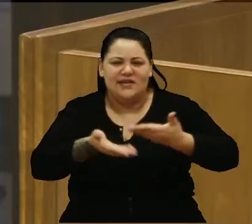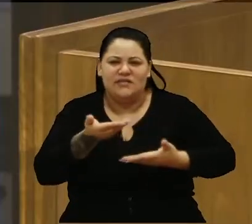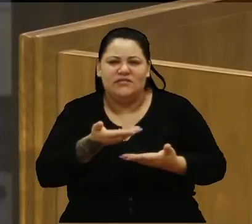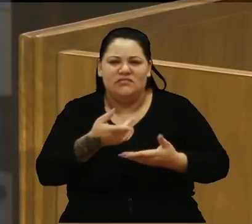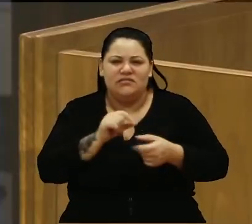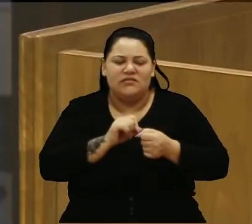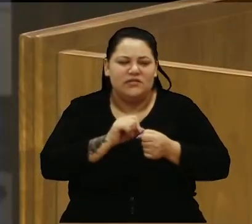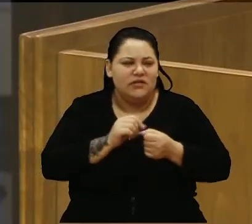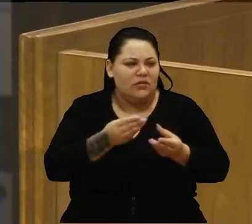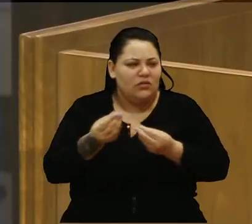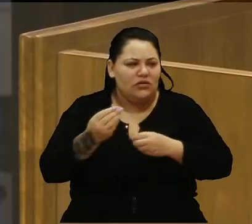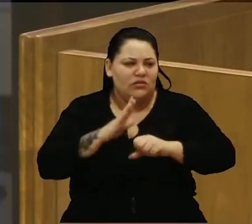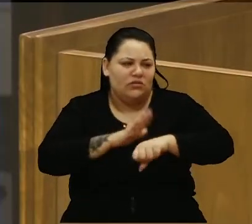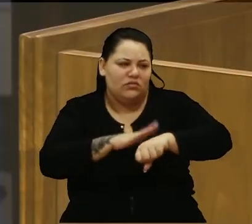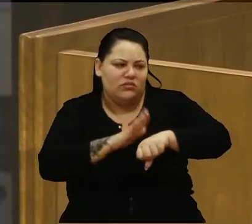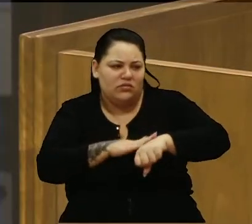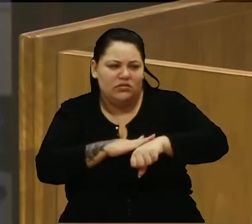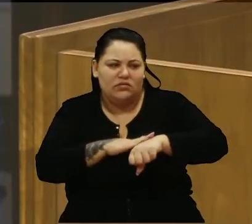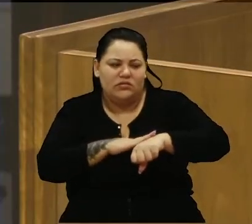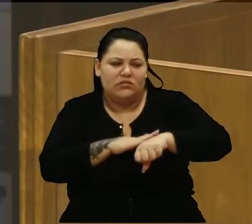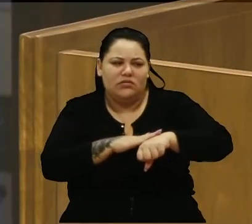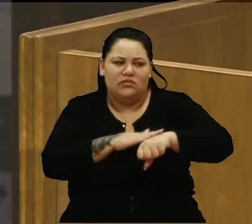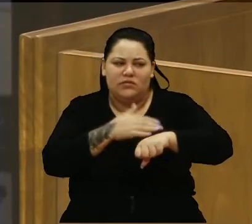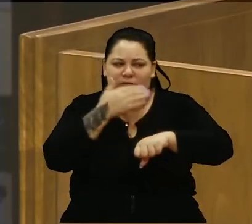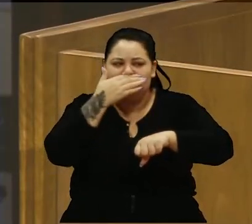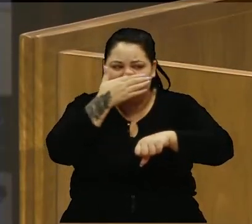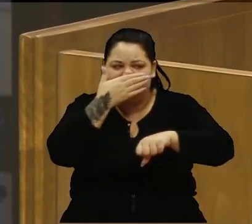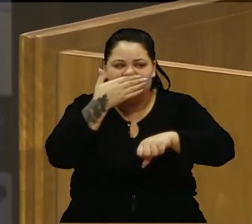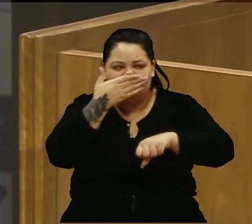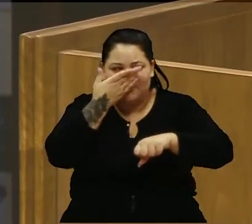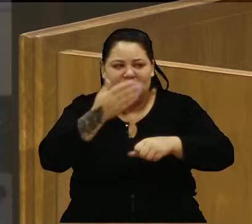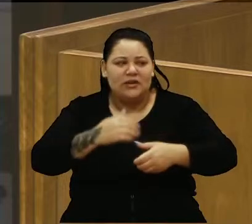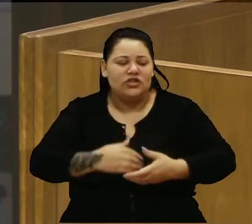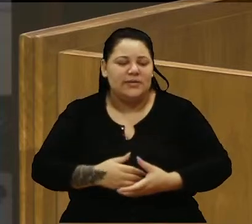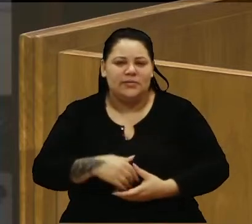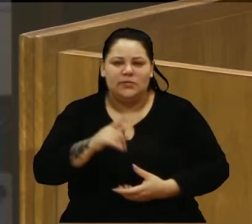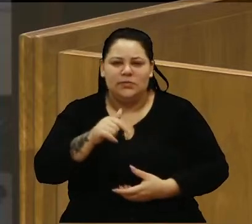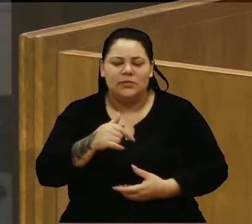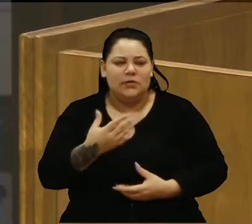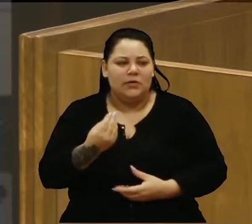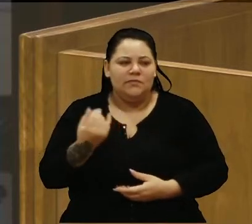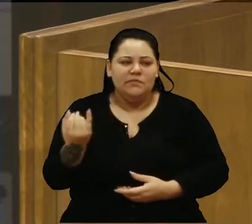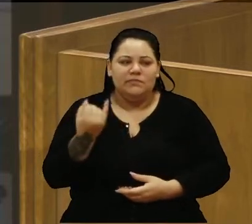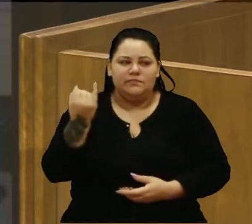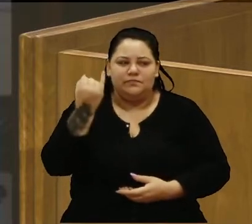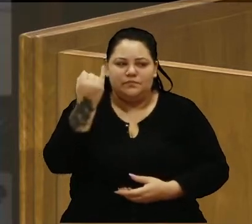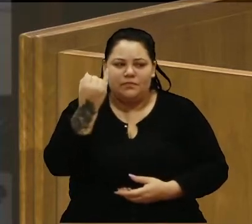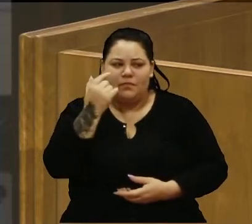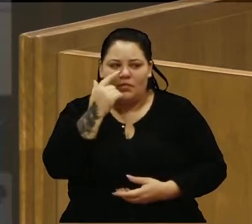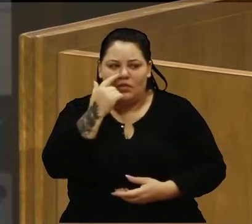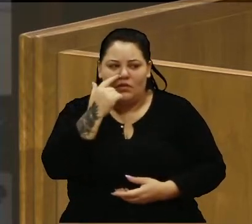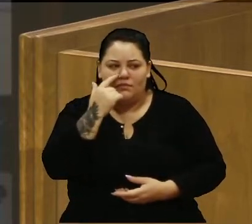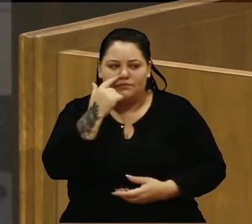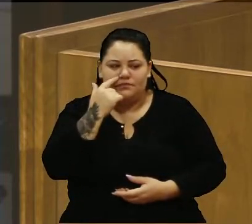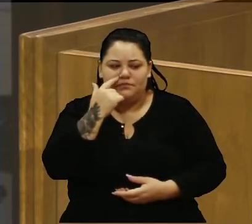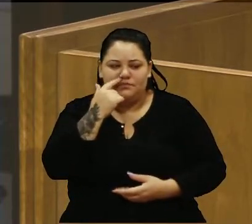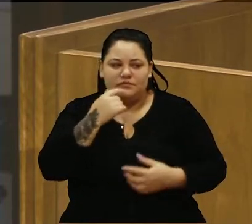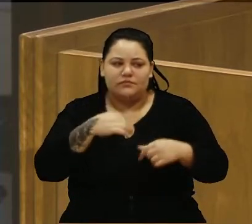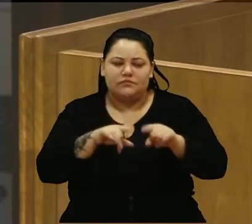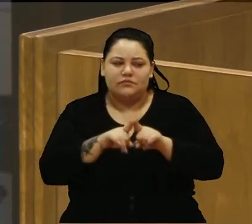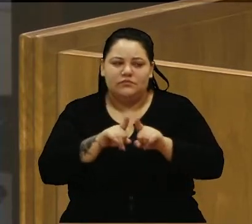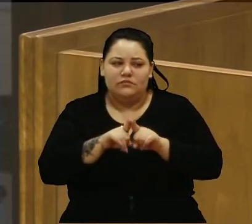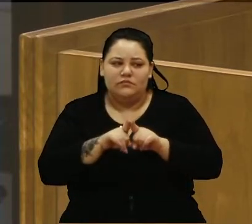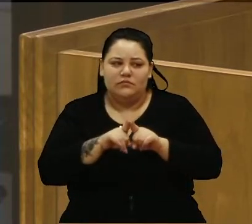muito tempo. Então, aqui, eu acho que é bem importante, eu como professora municipal, recebi